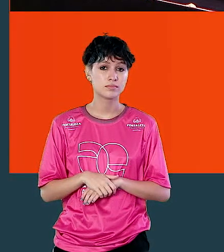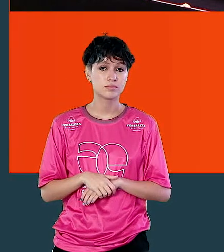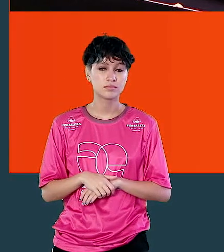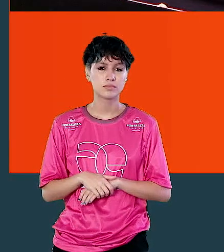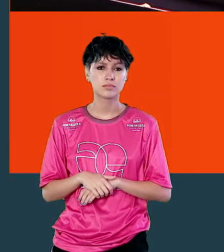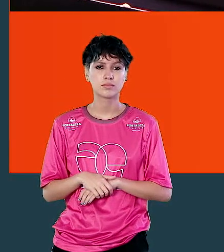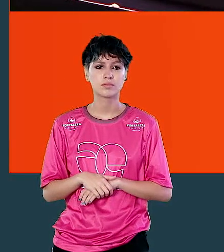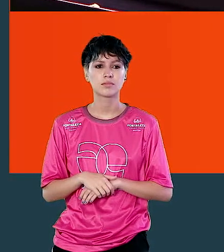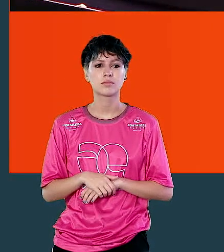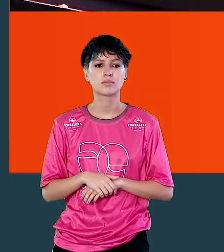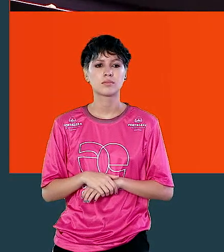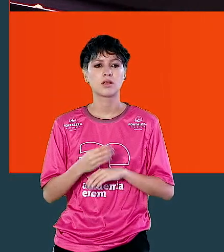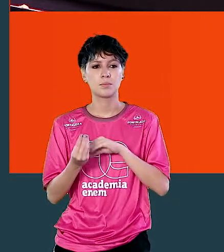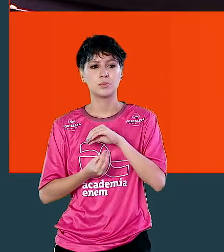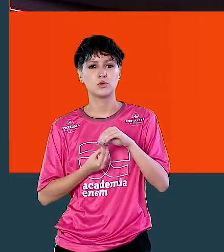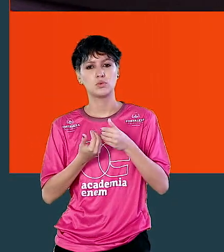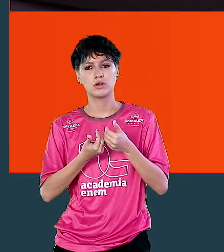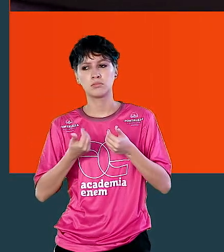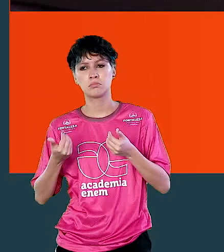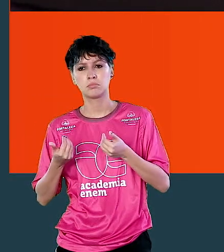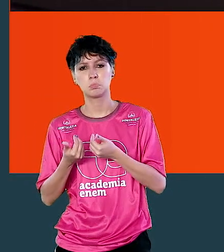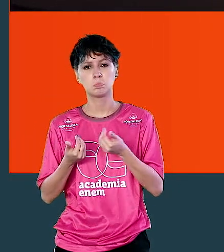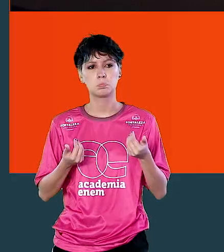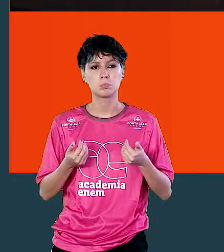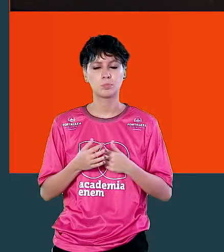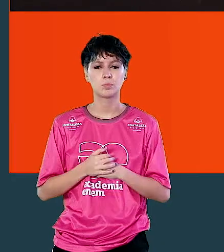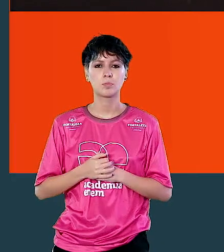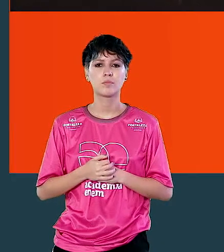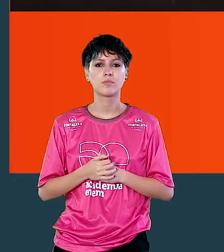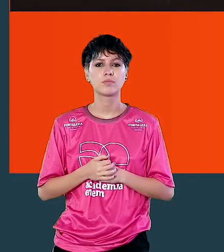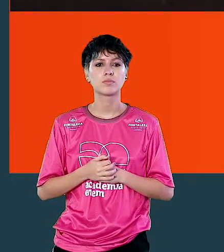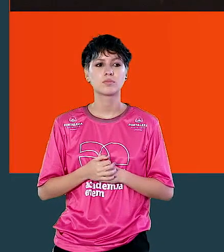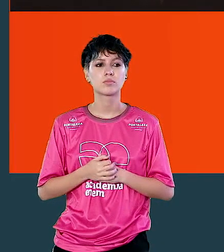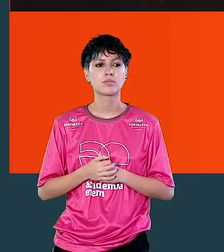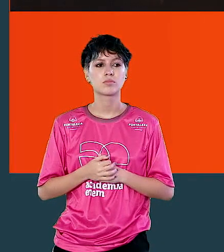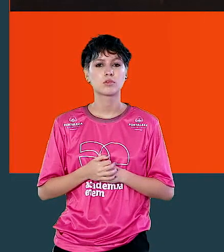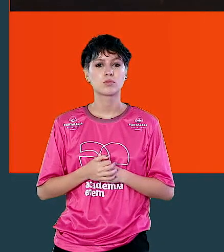Separação de misturas. O que mais? Com o que eu separo isso?